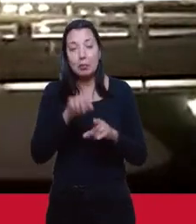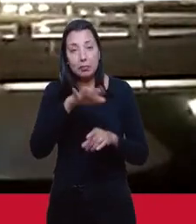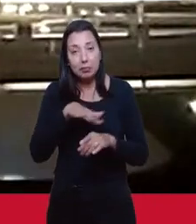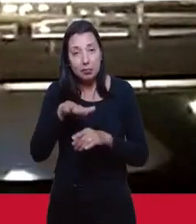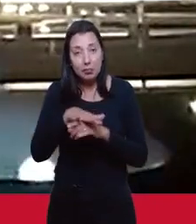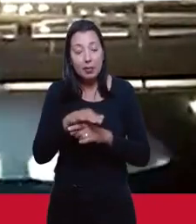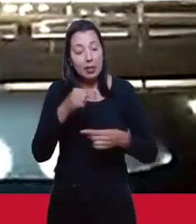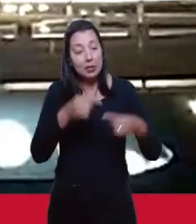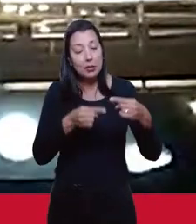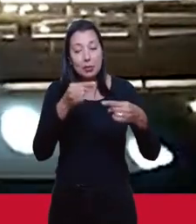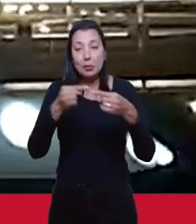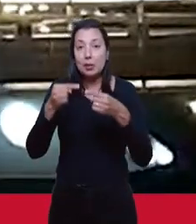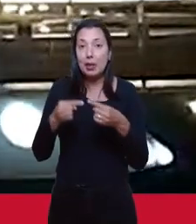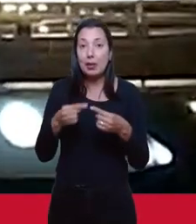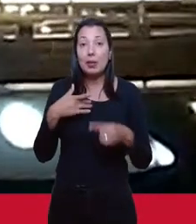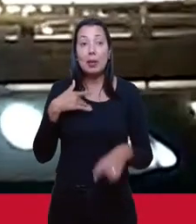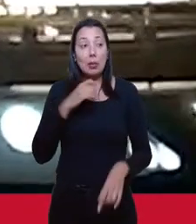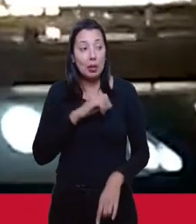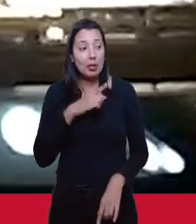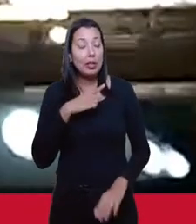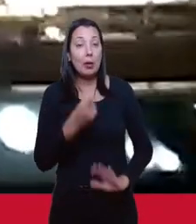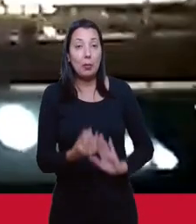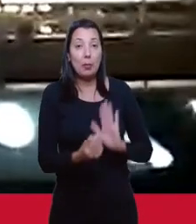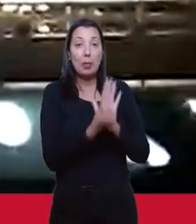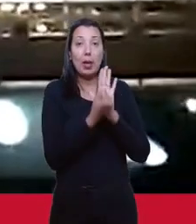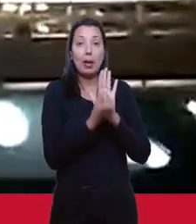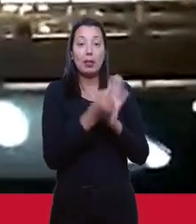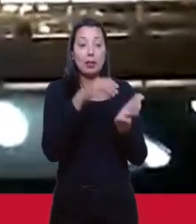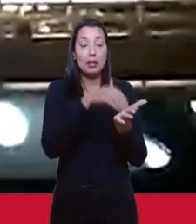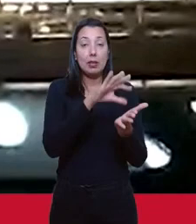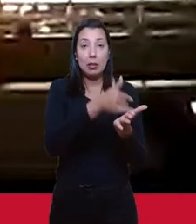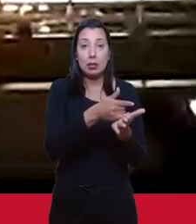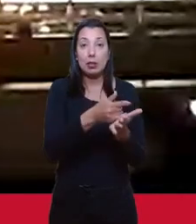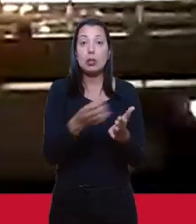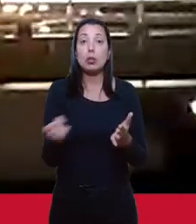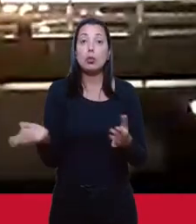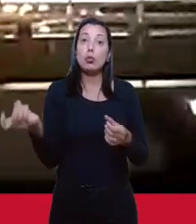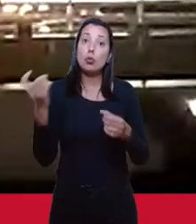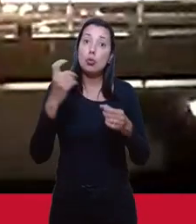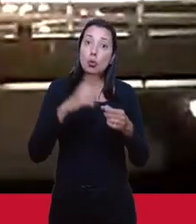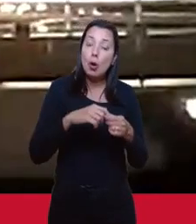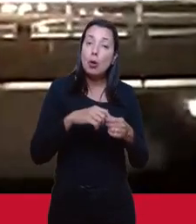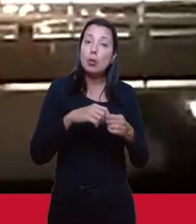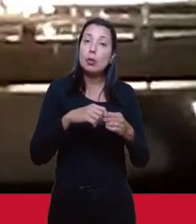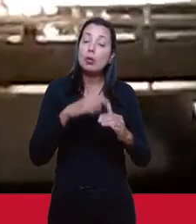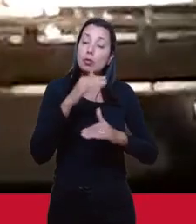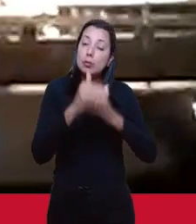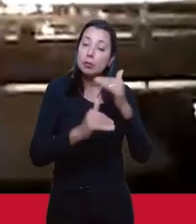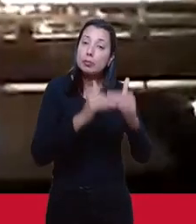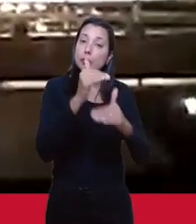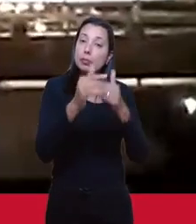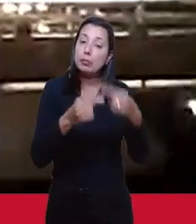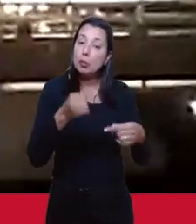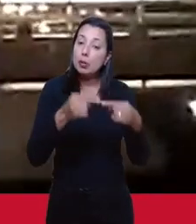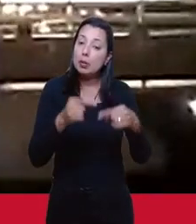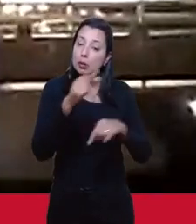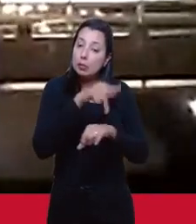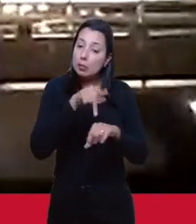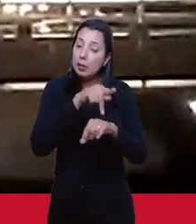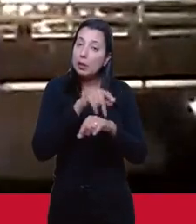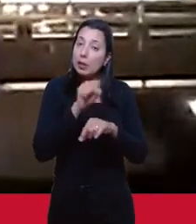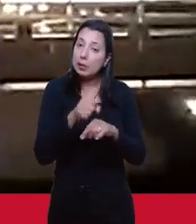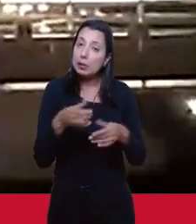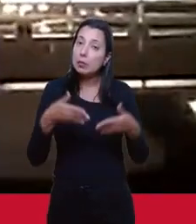espaço, esse debate. Eu acho que tem um marco central nosso da retomada dos processos políticos nesse país, que